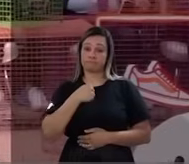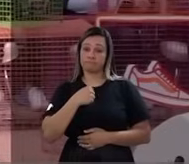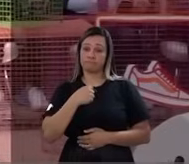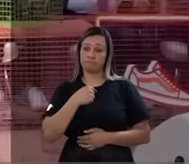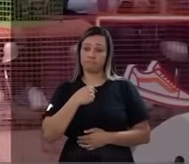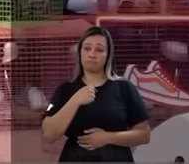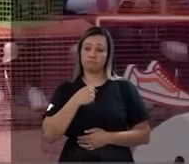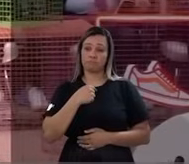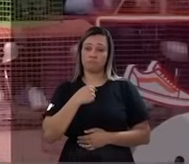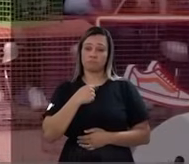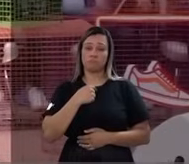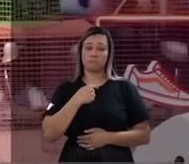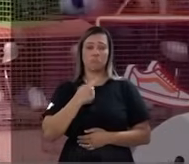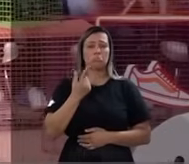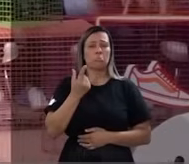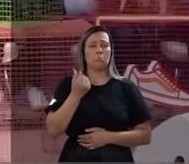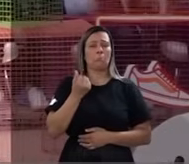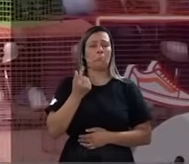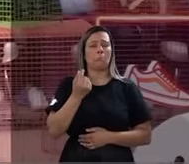Eu não tenho 1 centavo